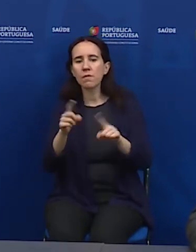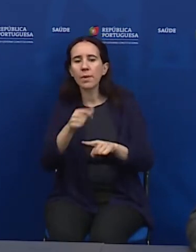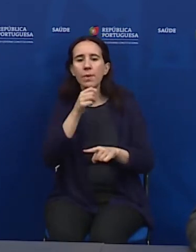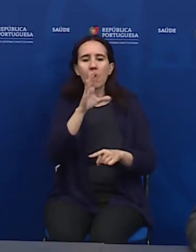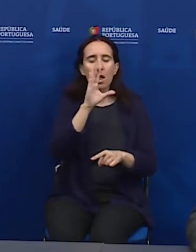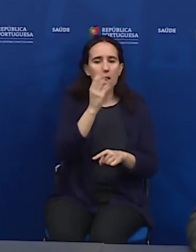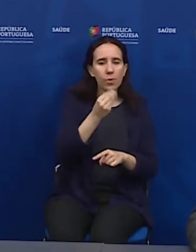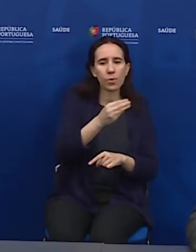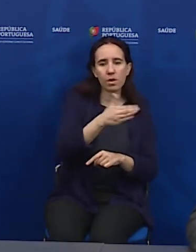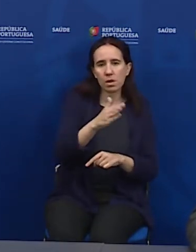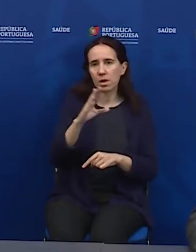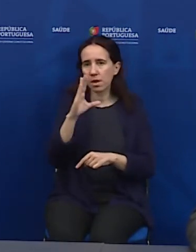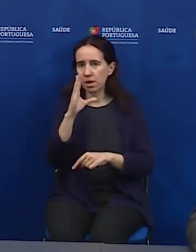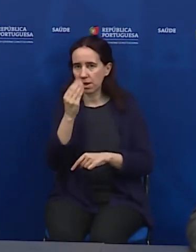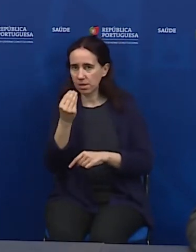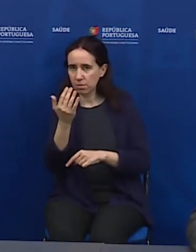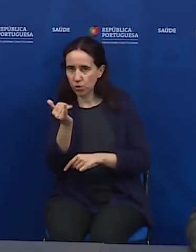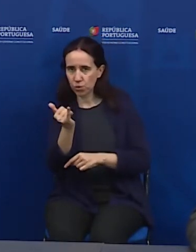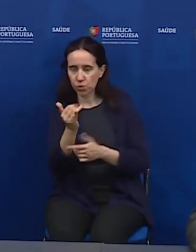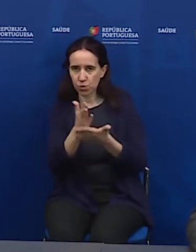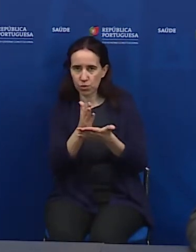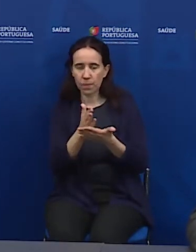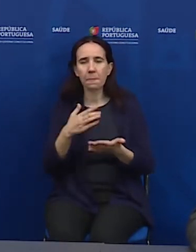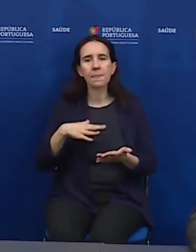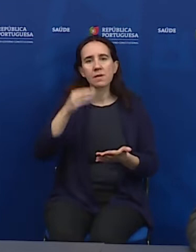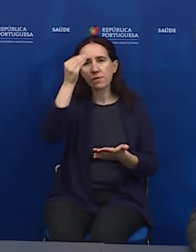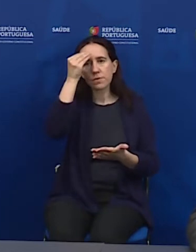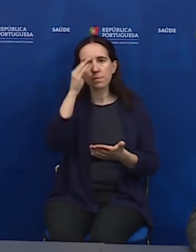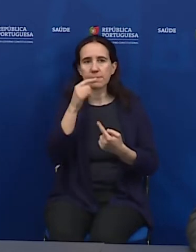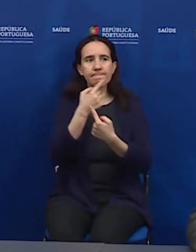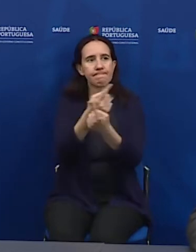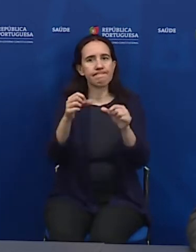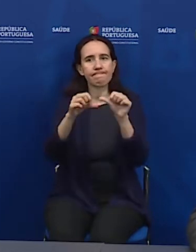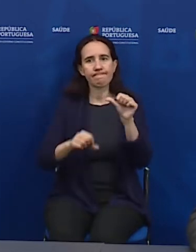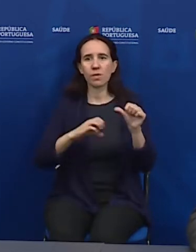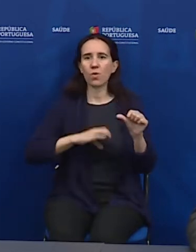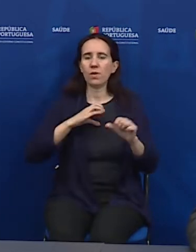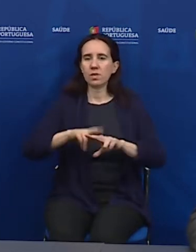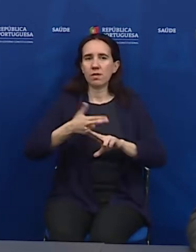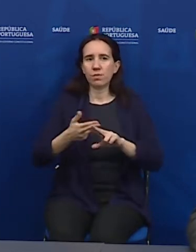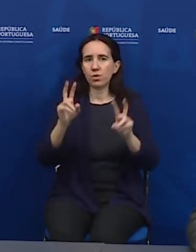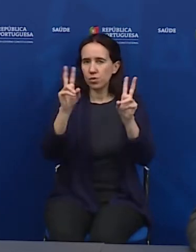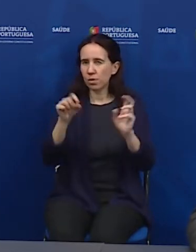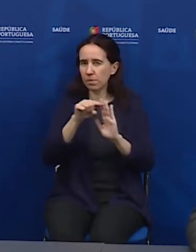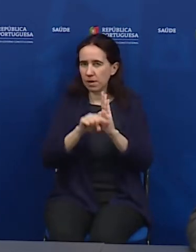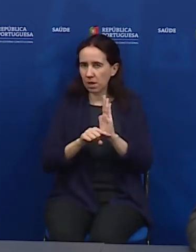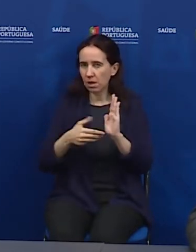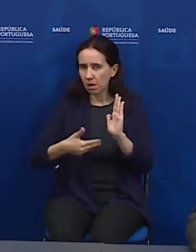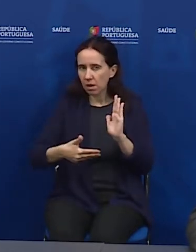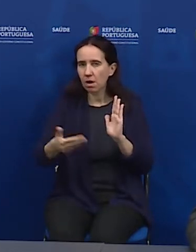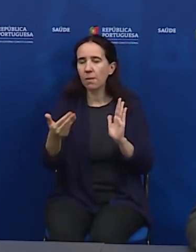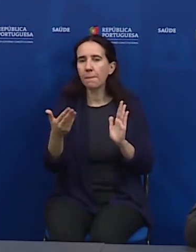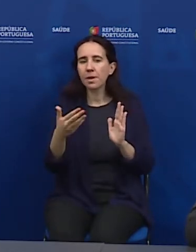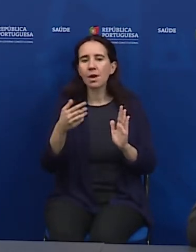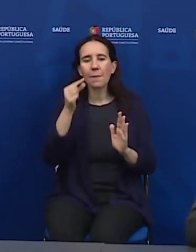alunos do 11º e do 12º ano. No fundo, gostaria de saber se há alguma mensagem de reforço, de confiança sobre as medidas que estão a ser tomadas para